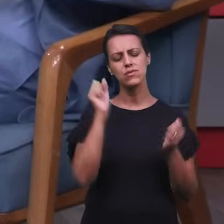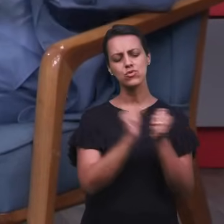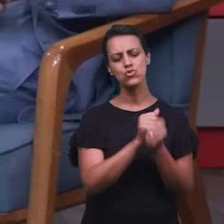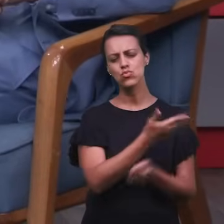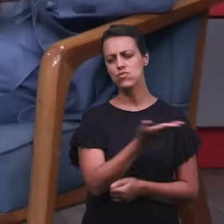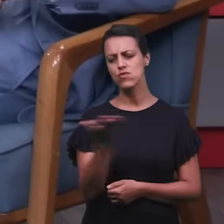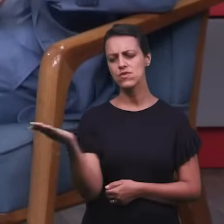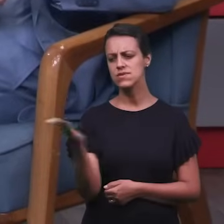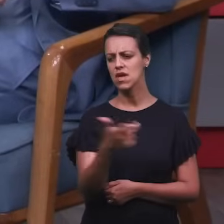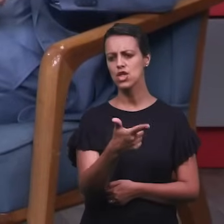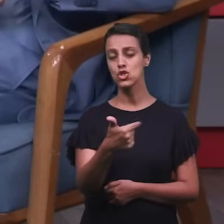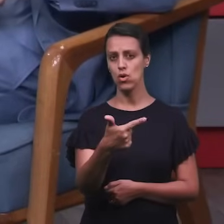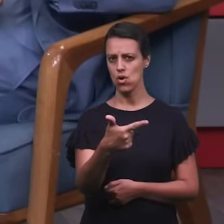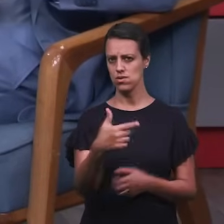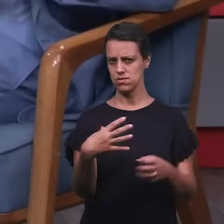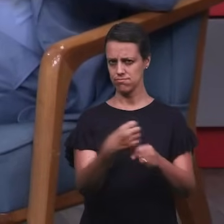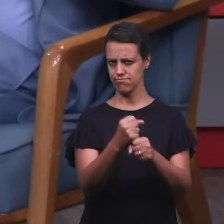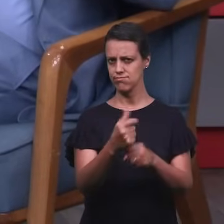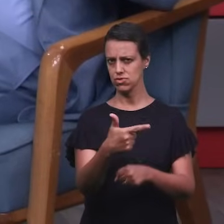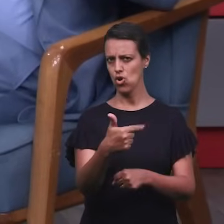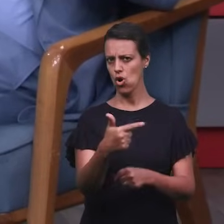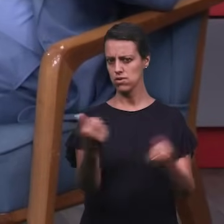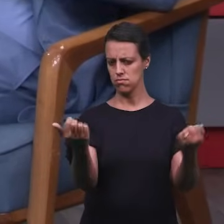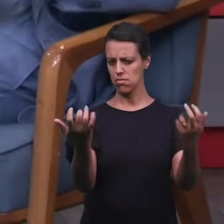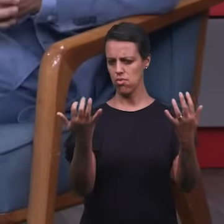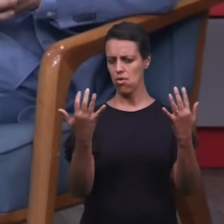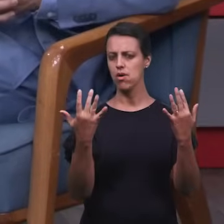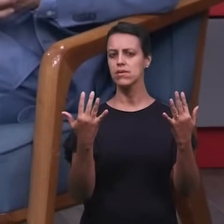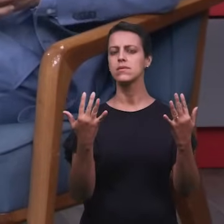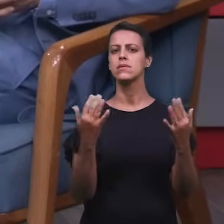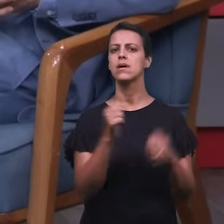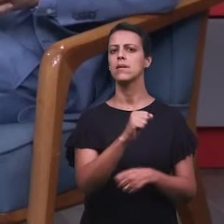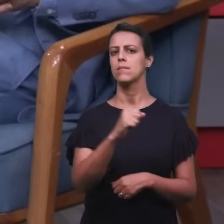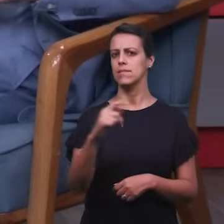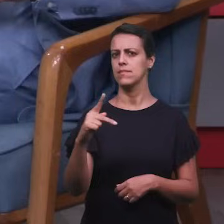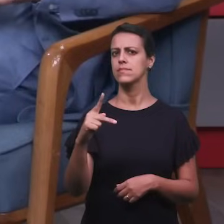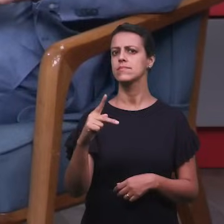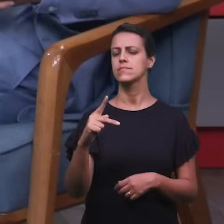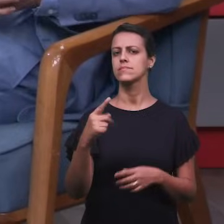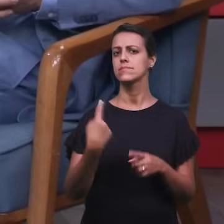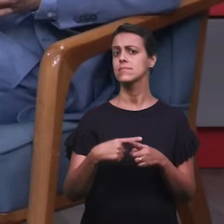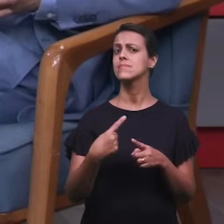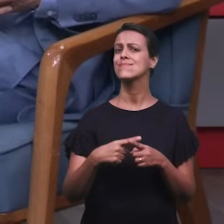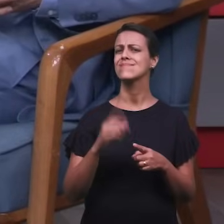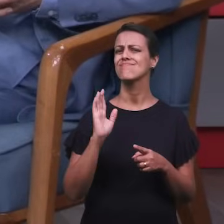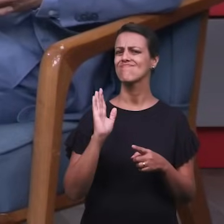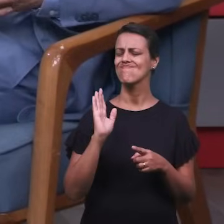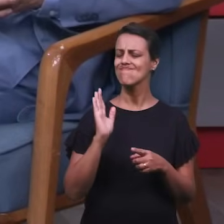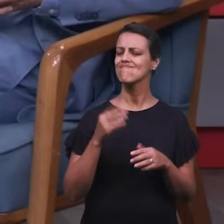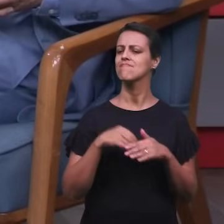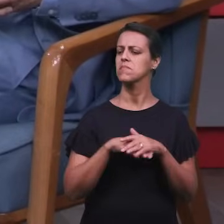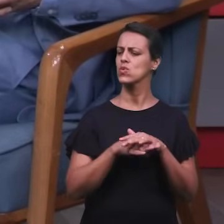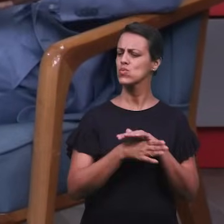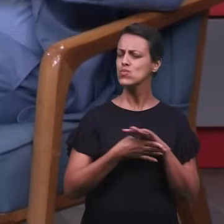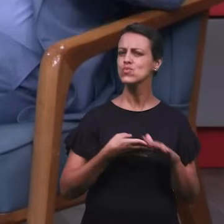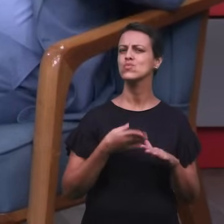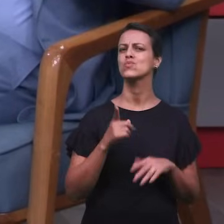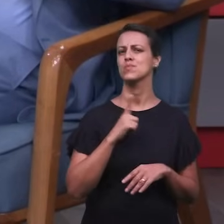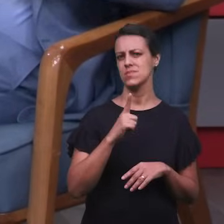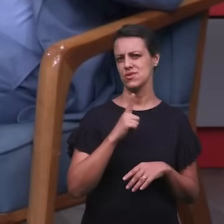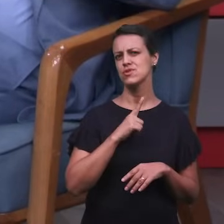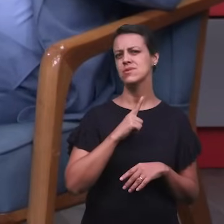12 apóstolos. Isso era um costume do povo na época